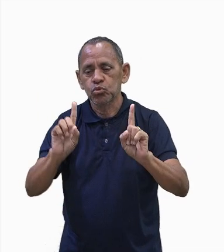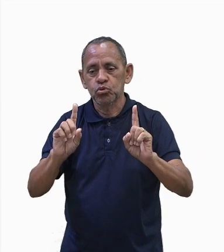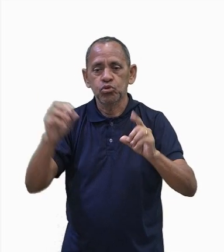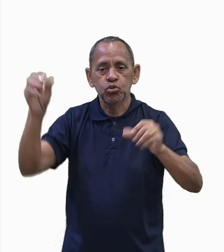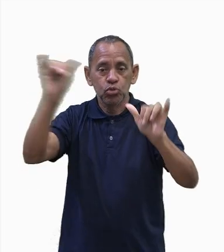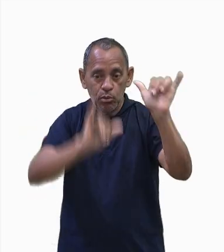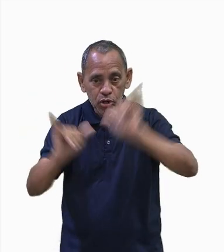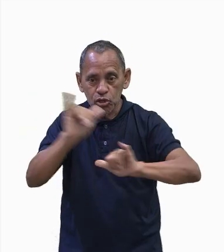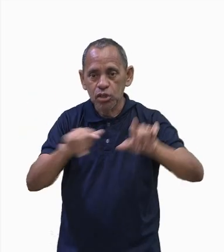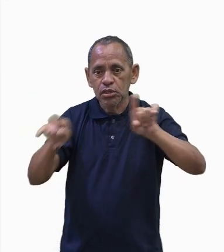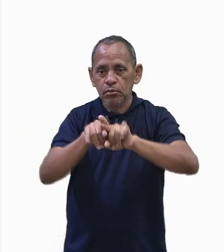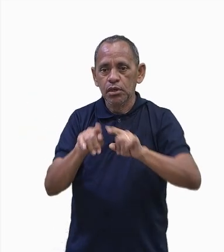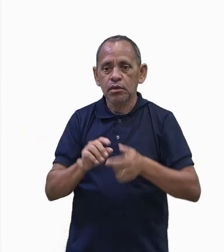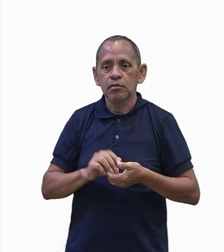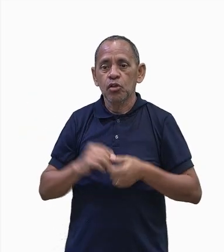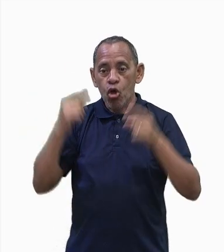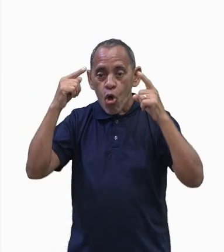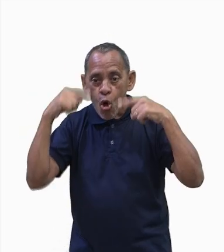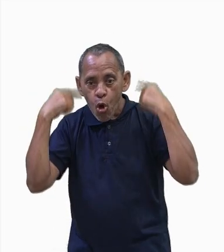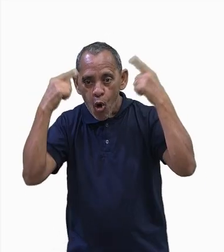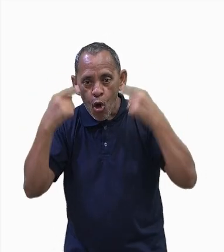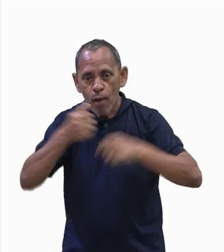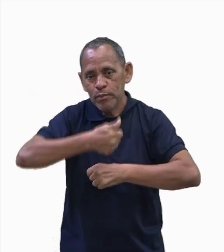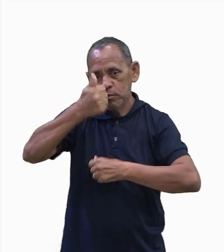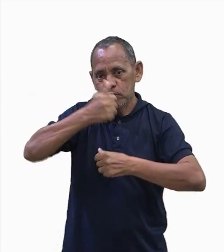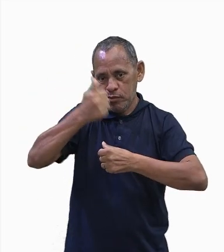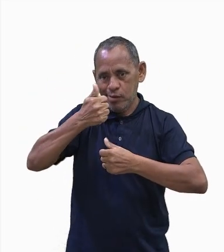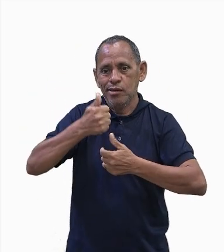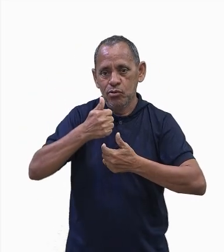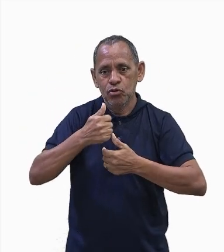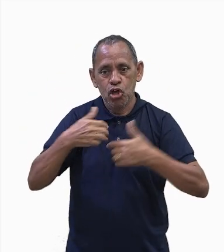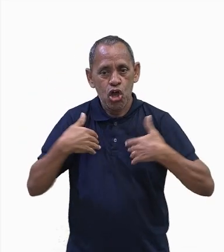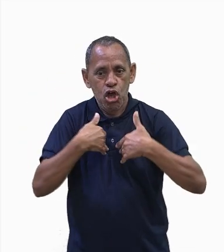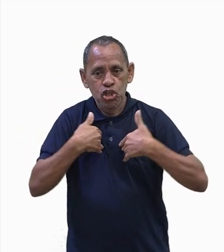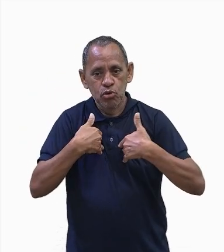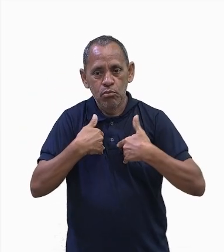foi o primeiro mamífero clonado, e isso ocorreu lá no ano de